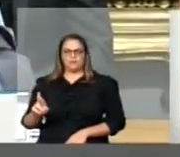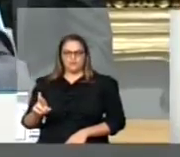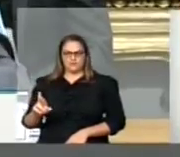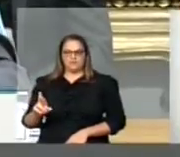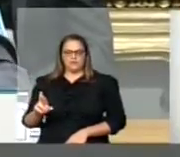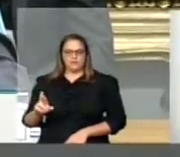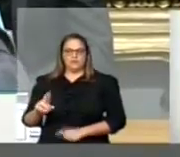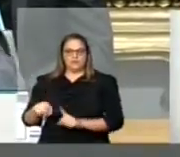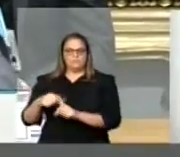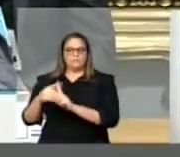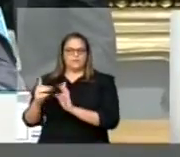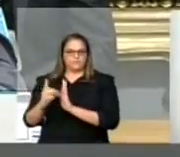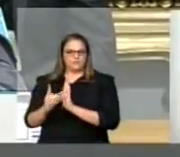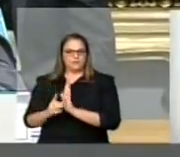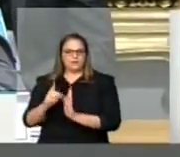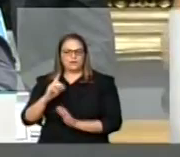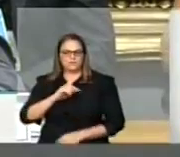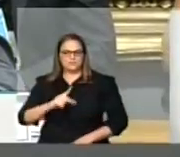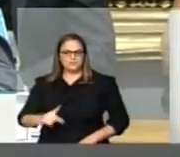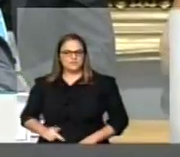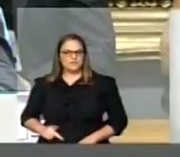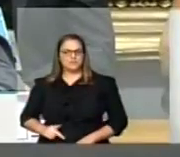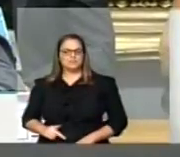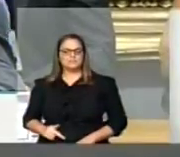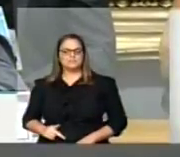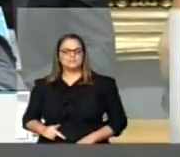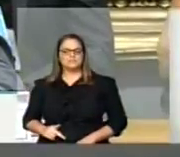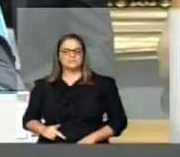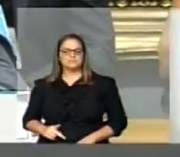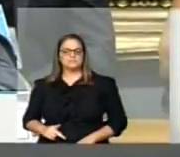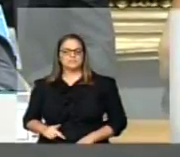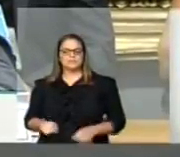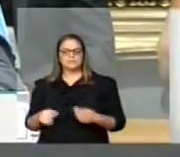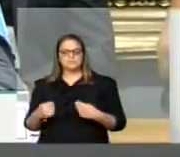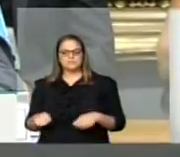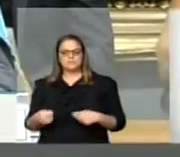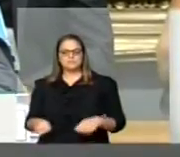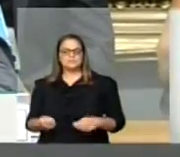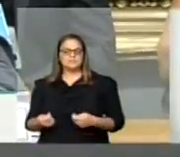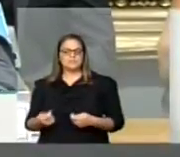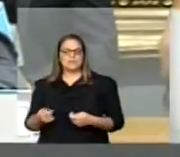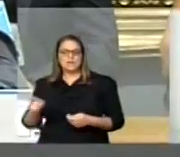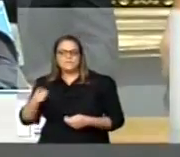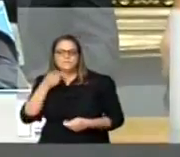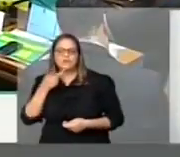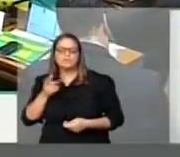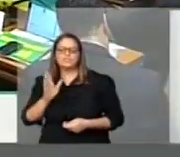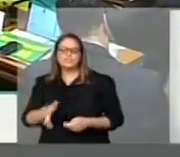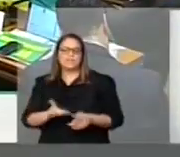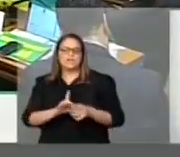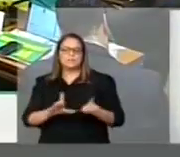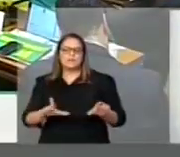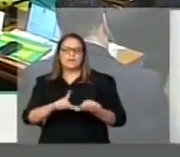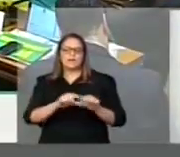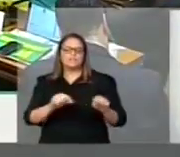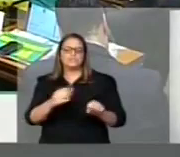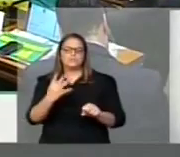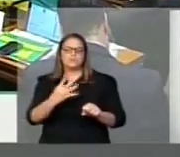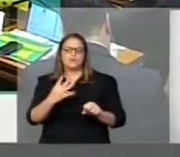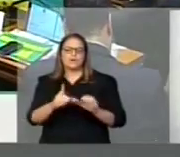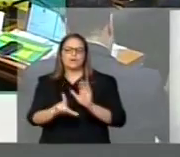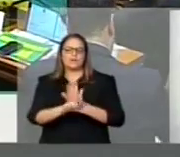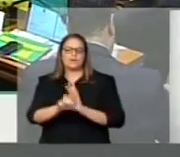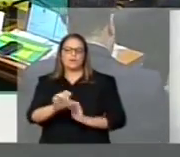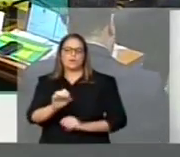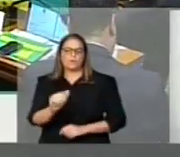decretos presidenciais estariam autorizados pelo Poder Legislativo com base no artigo 4º da Lei 2015 da LOA,